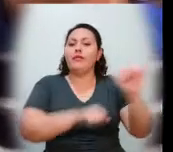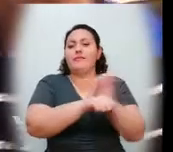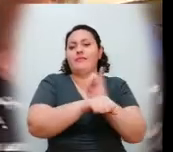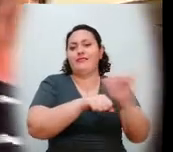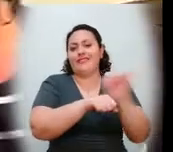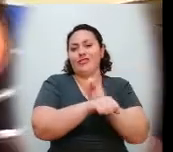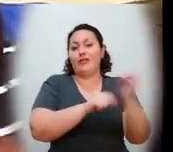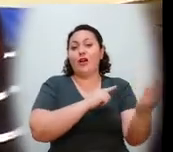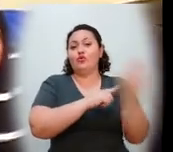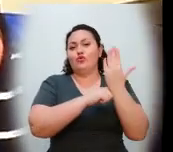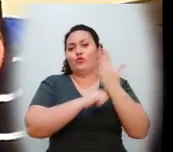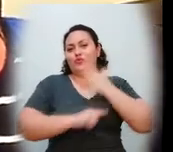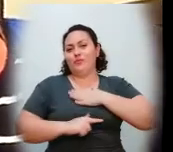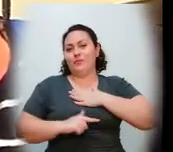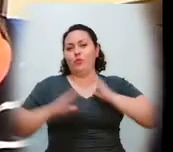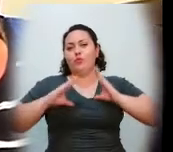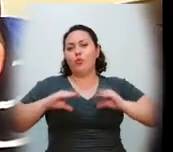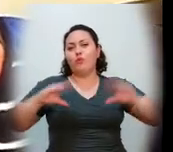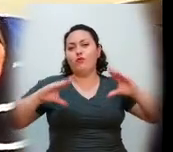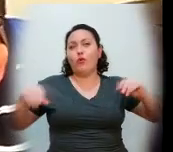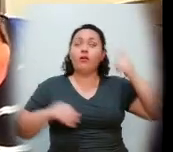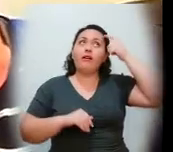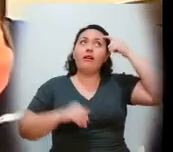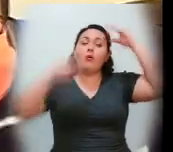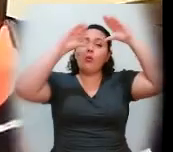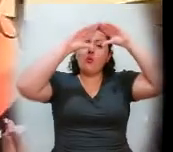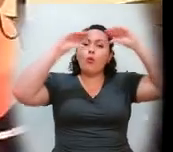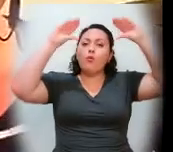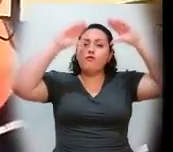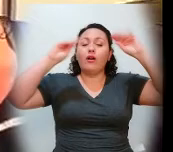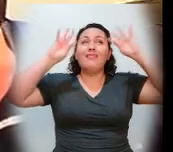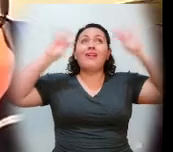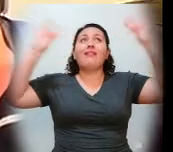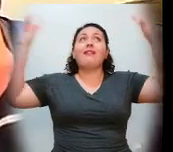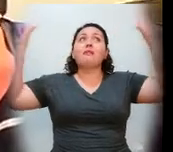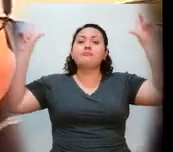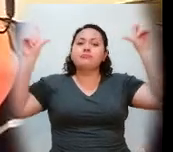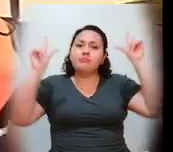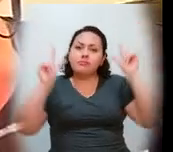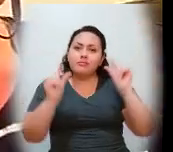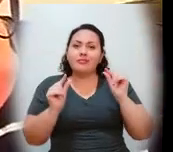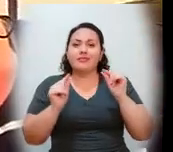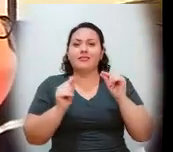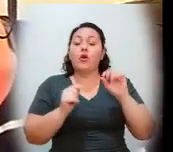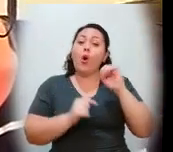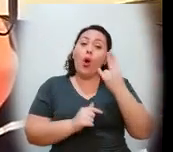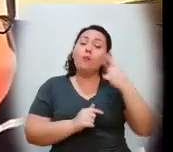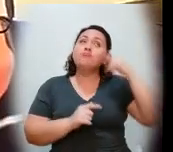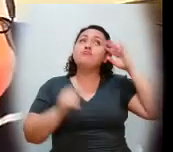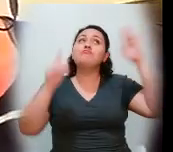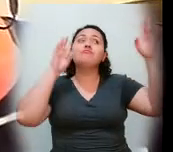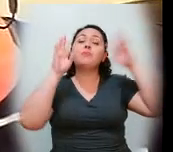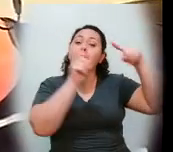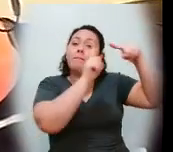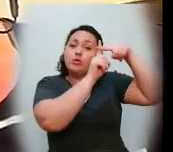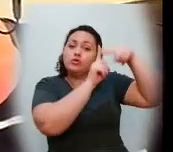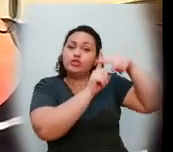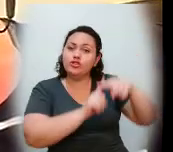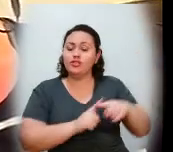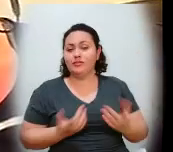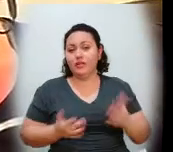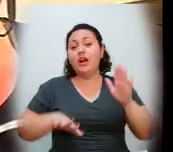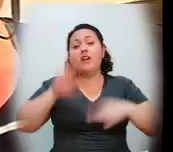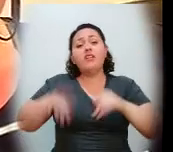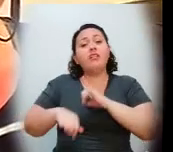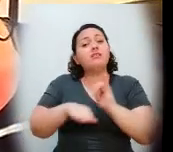outras técnicas que possam relaxar mais a minha mente, relaxar os meus pensamentos, trazer pensamentos mais positivos. Então, às vezes, técnicas